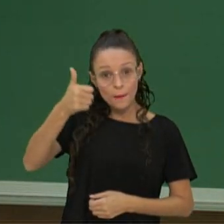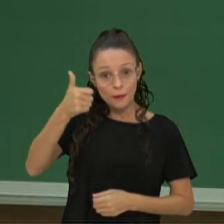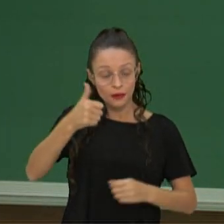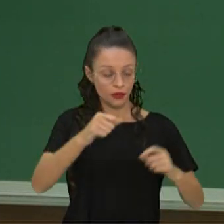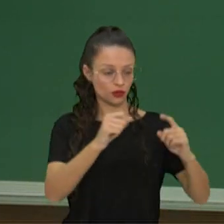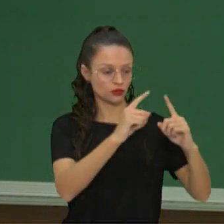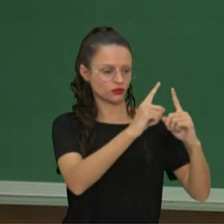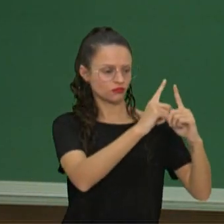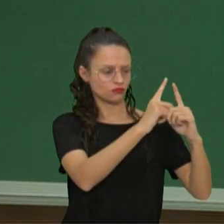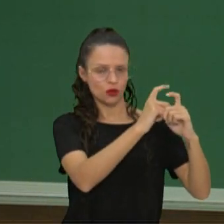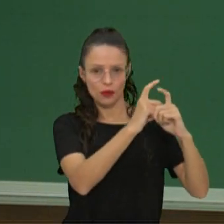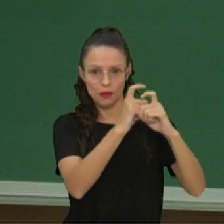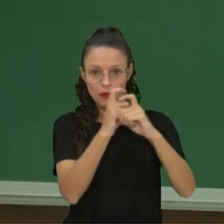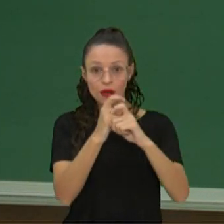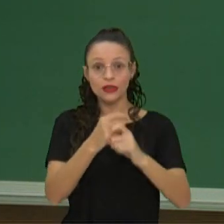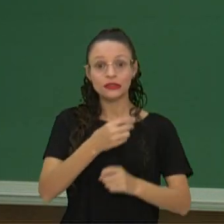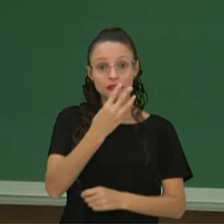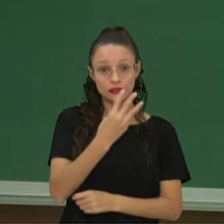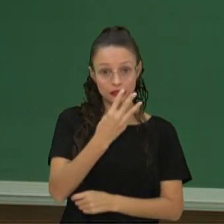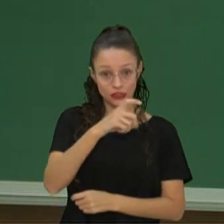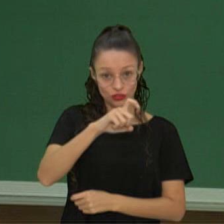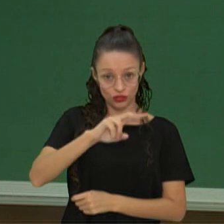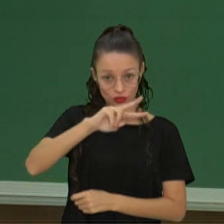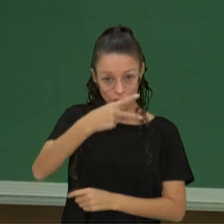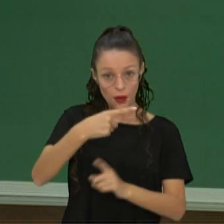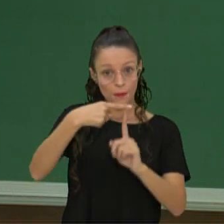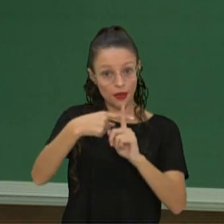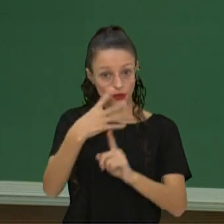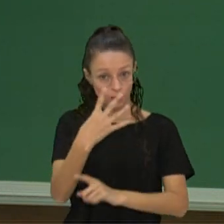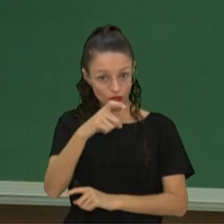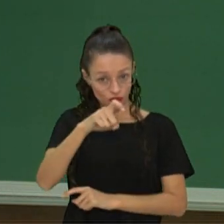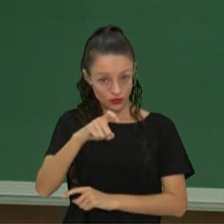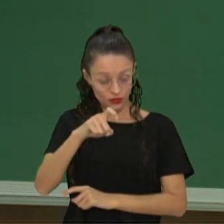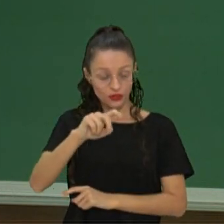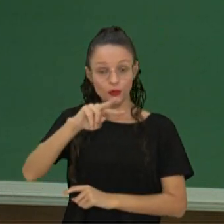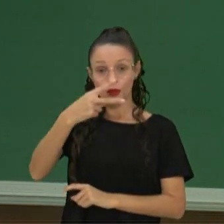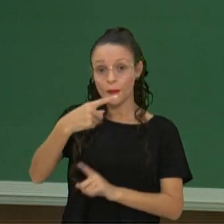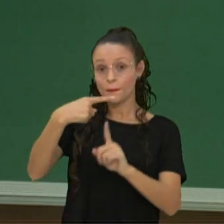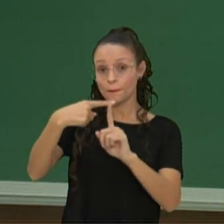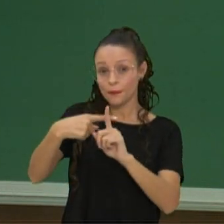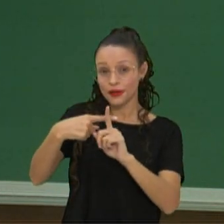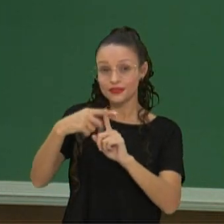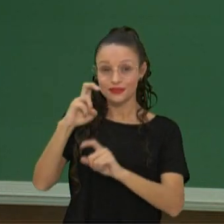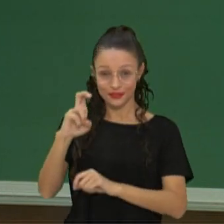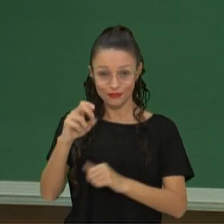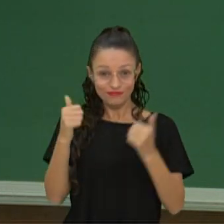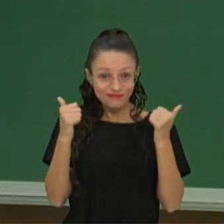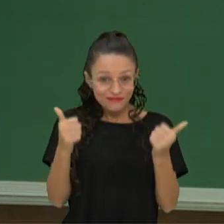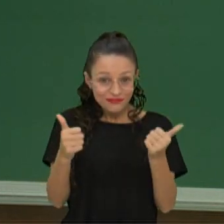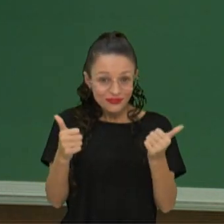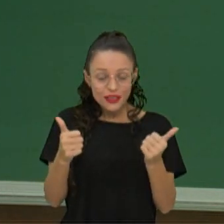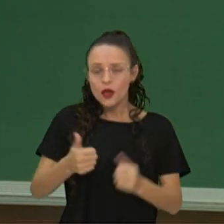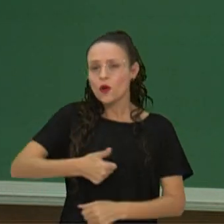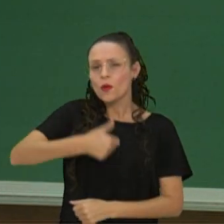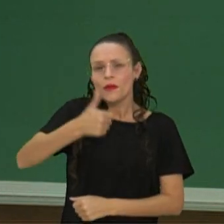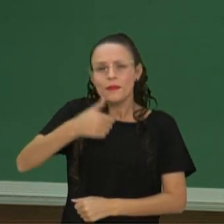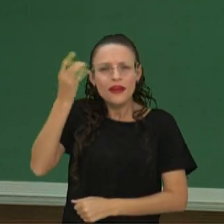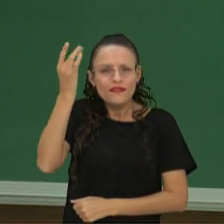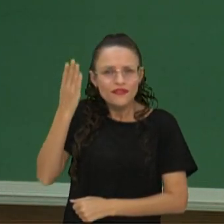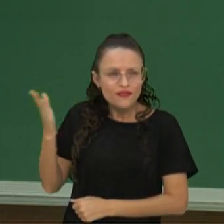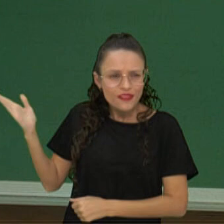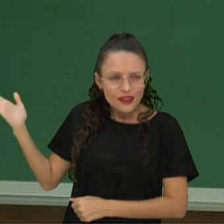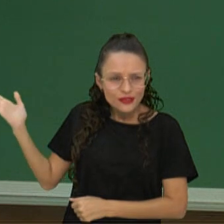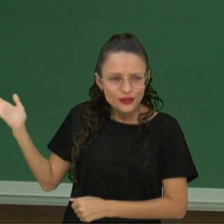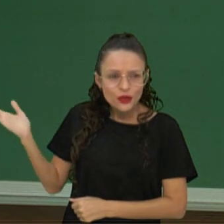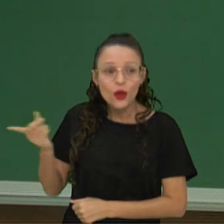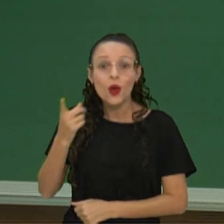polinômio, ó, 3x ao cubo mais 4x ao quadrado menos 6x mais 5. Beleza? O primeiro é o mais simples. Agora